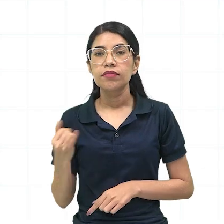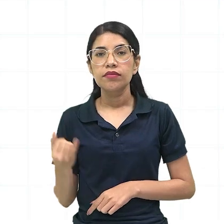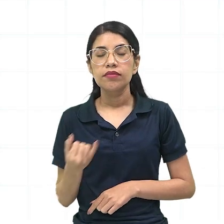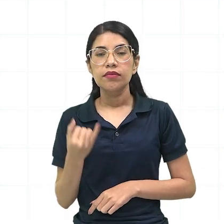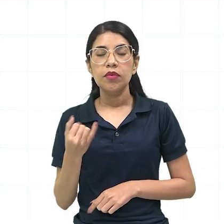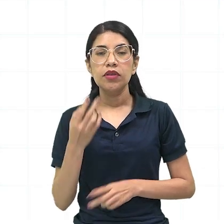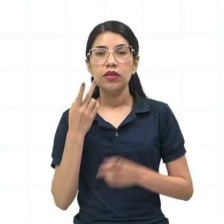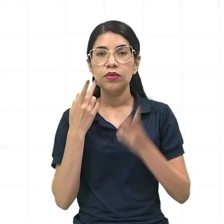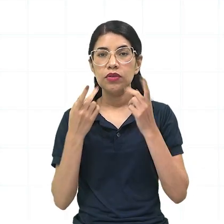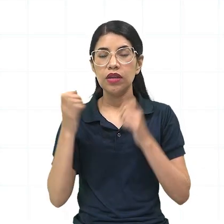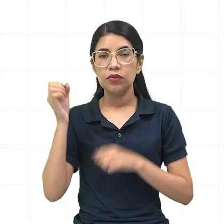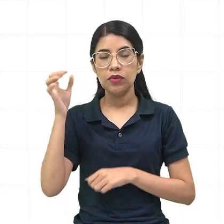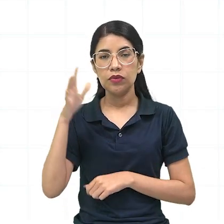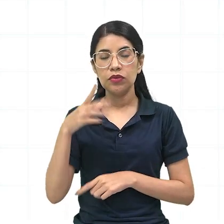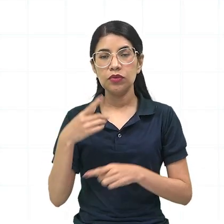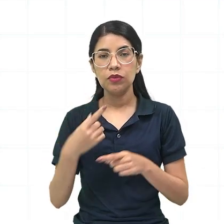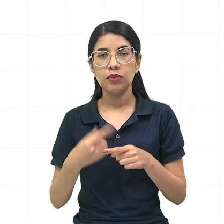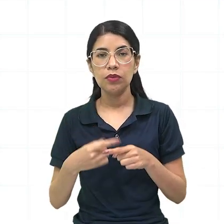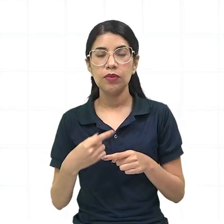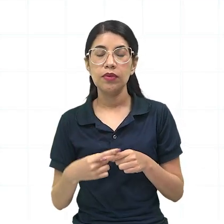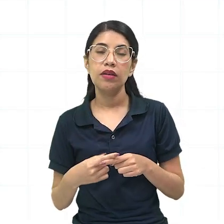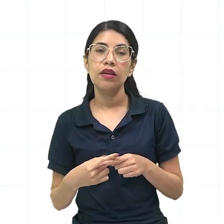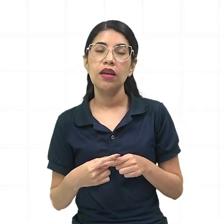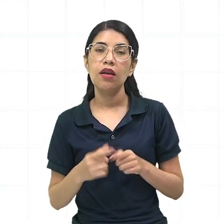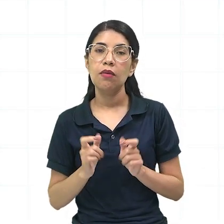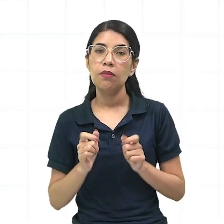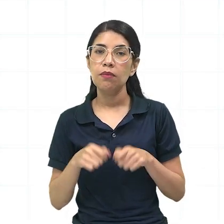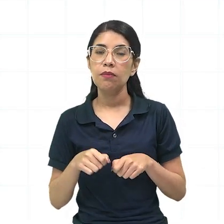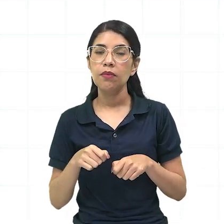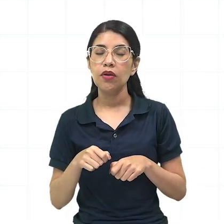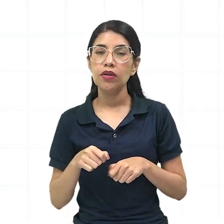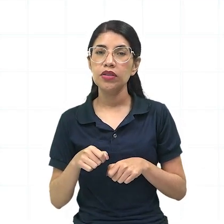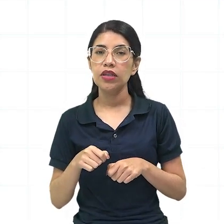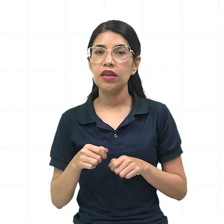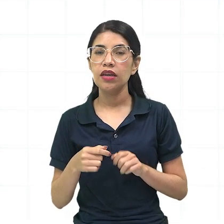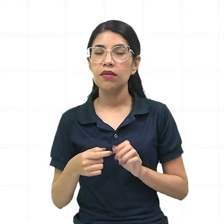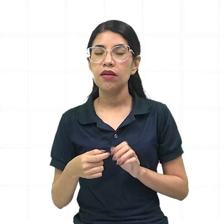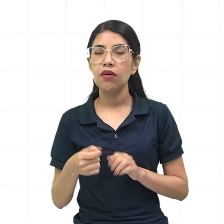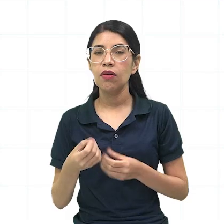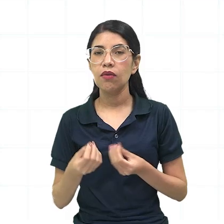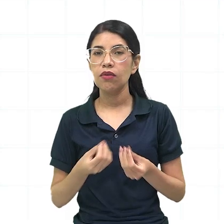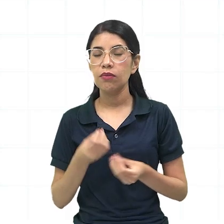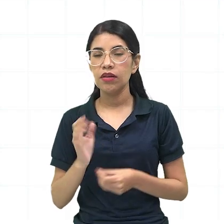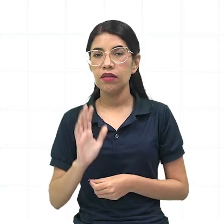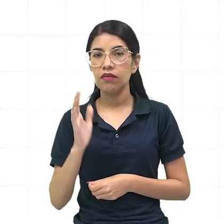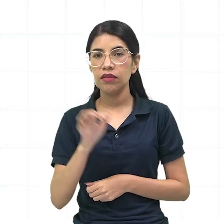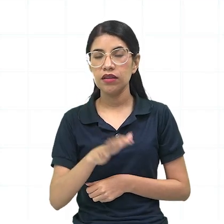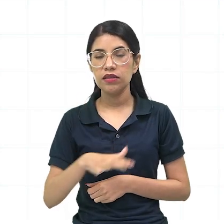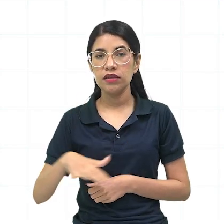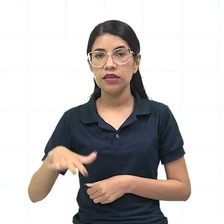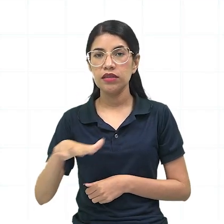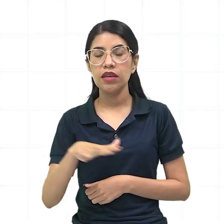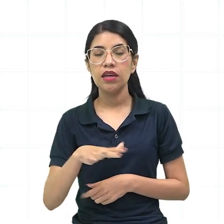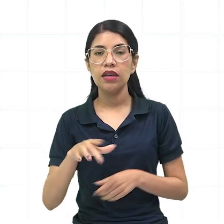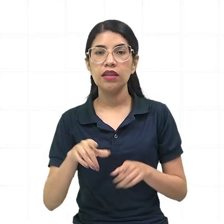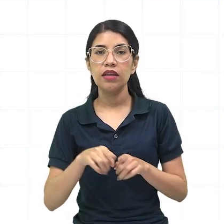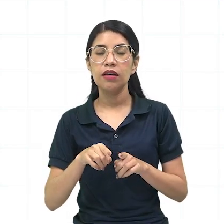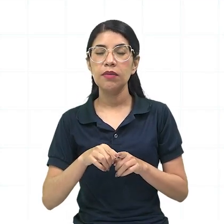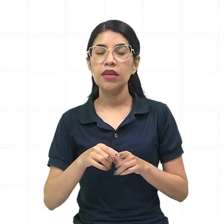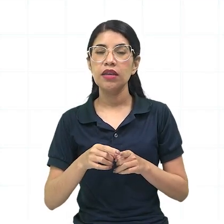para o teatro, pois através dela podemos ambientar a cena e ampliar